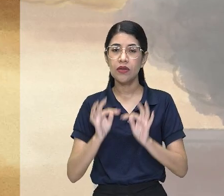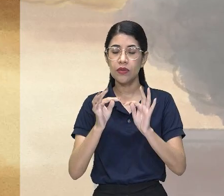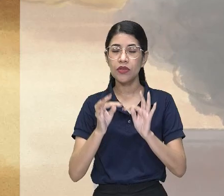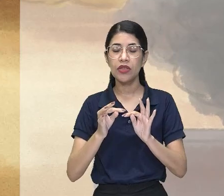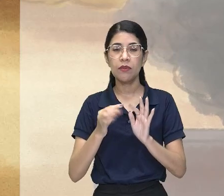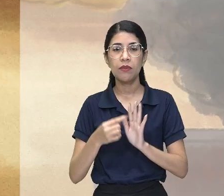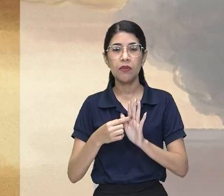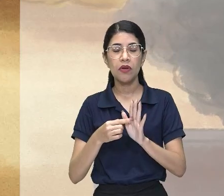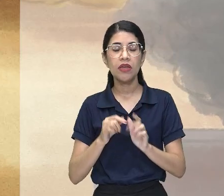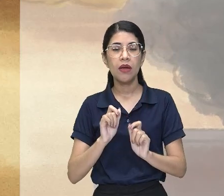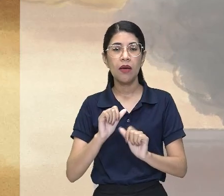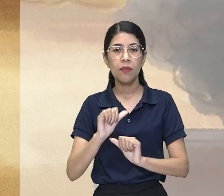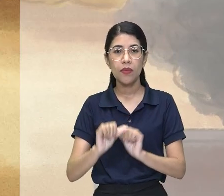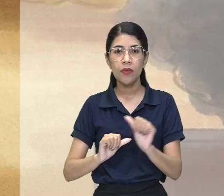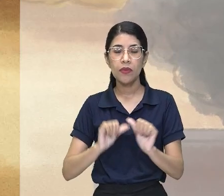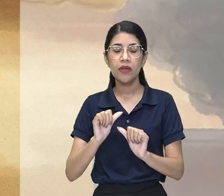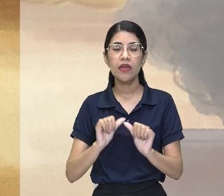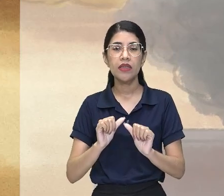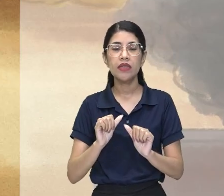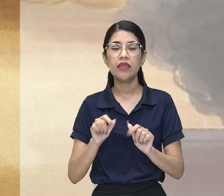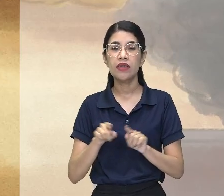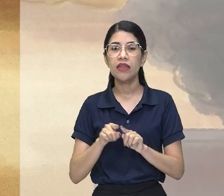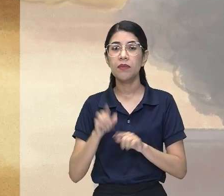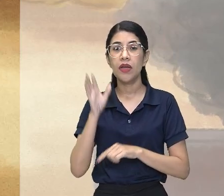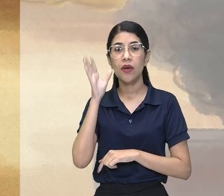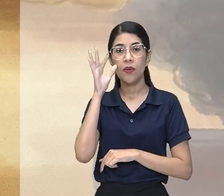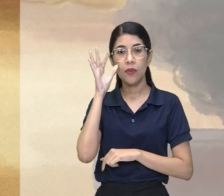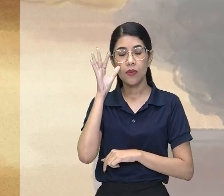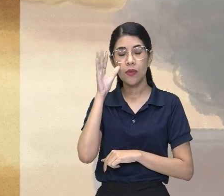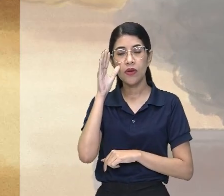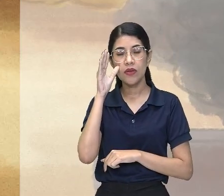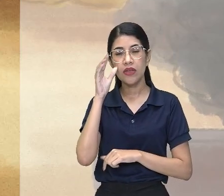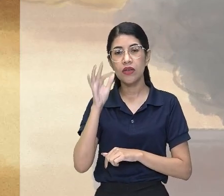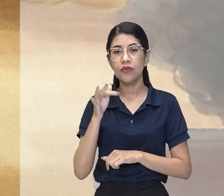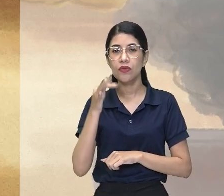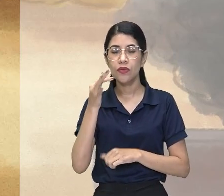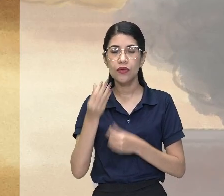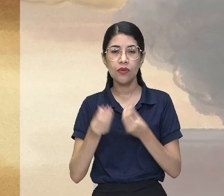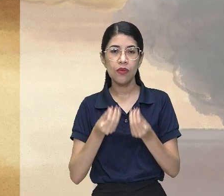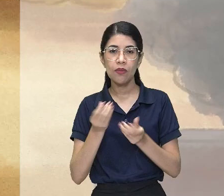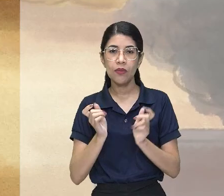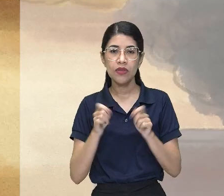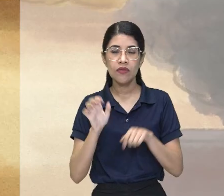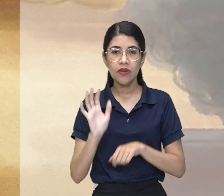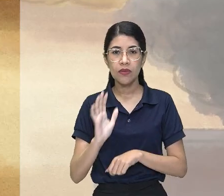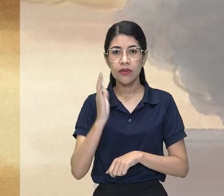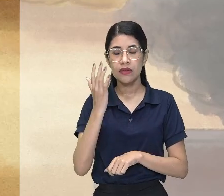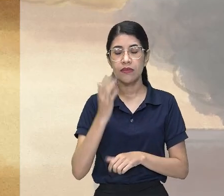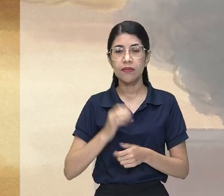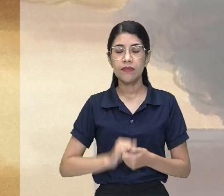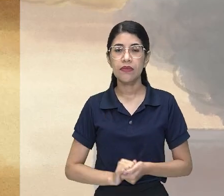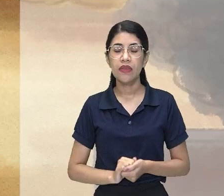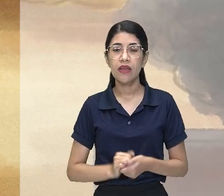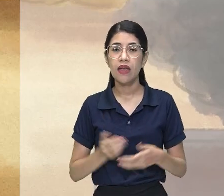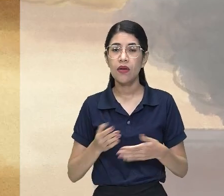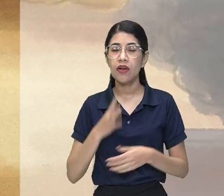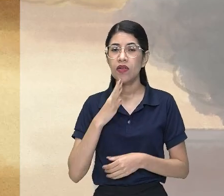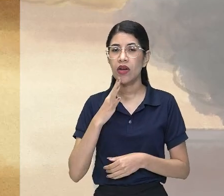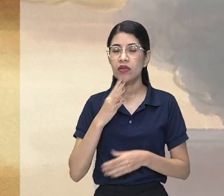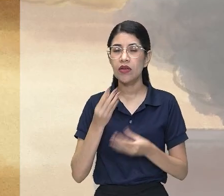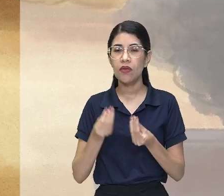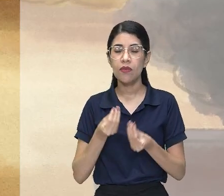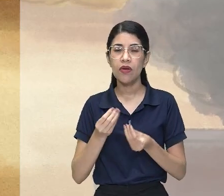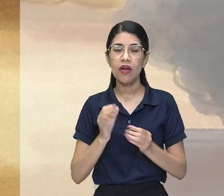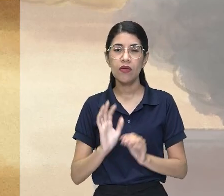molda o cotidiano e desperta curiosidade sobre o nosso futuro. Então, vamos conhecer um pouco mais sobre esse período